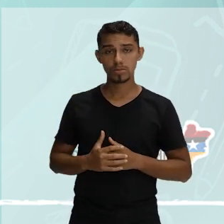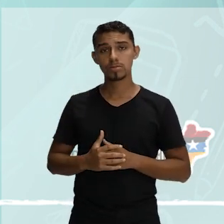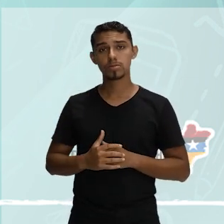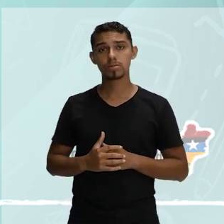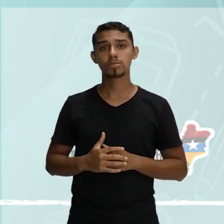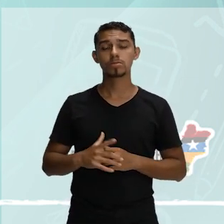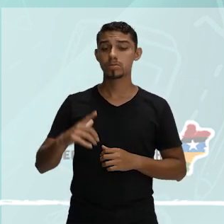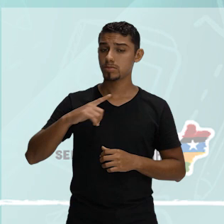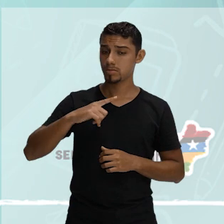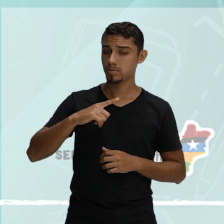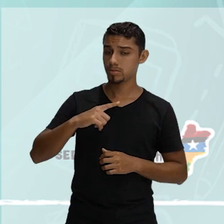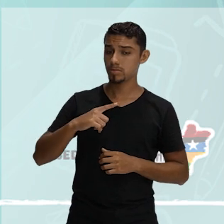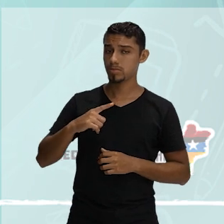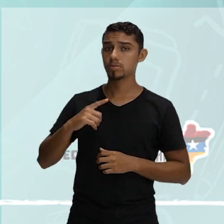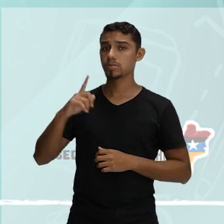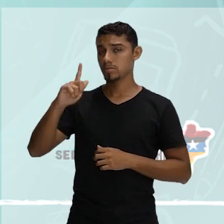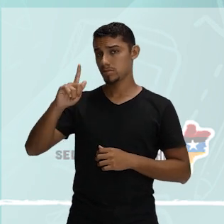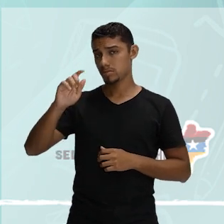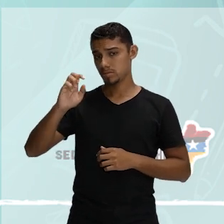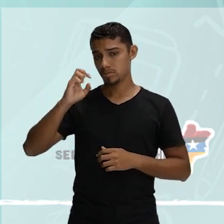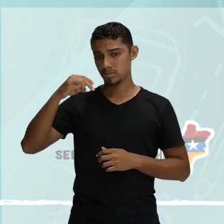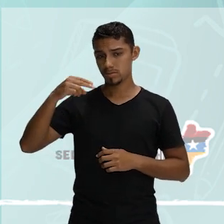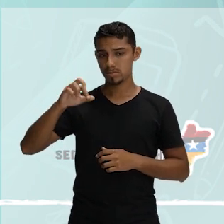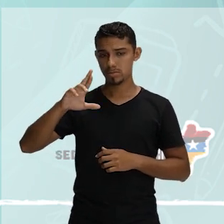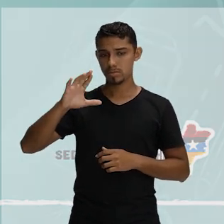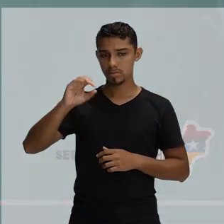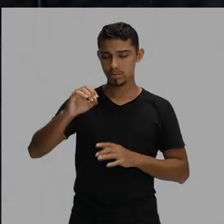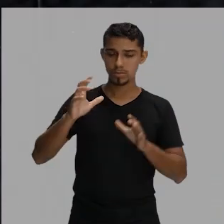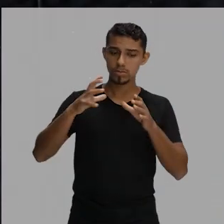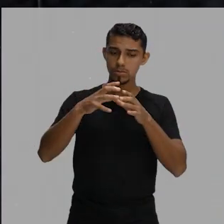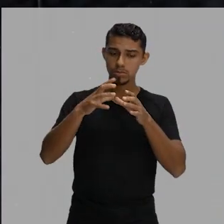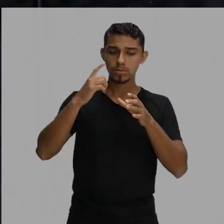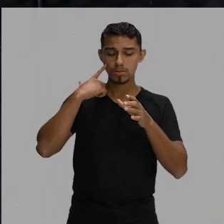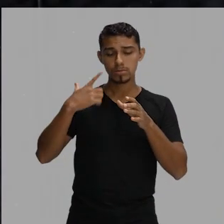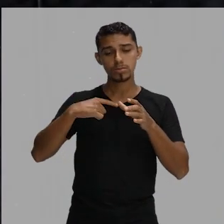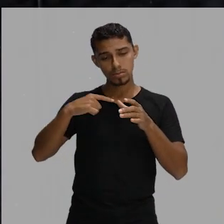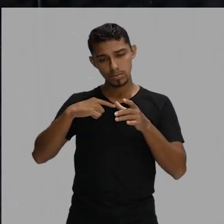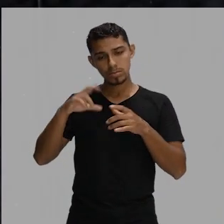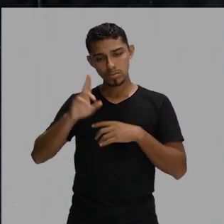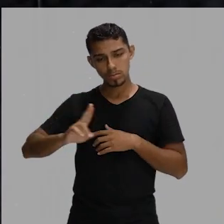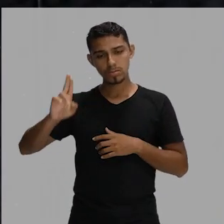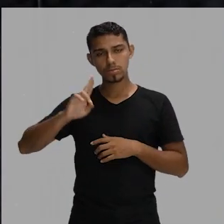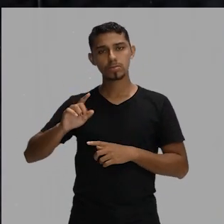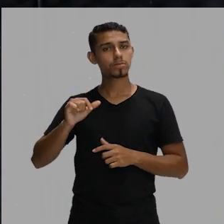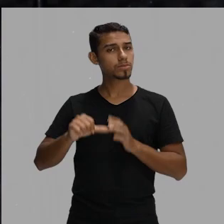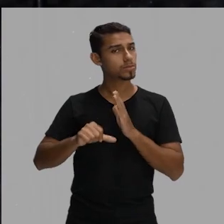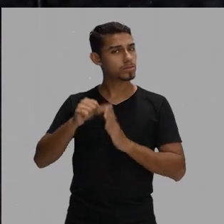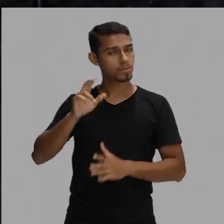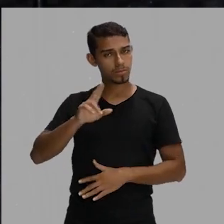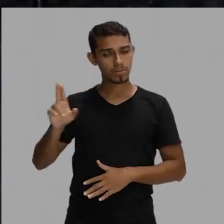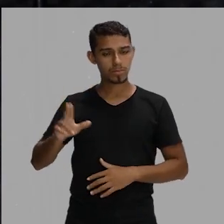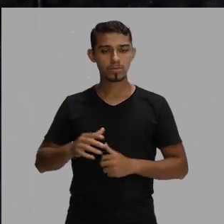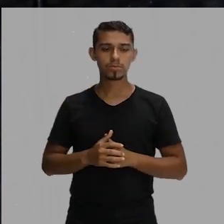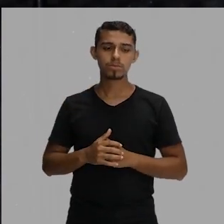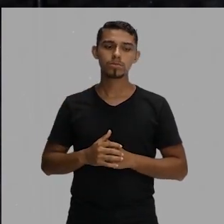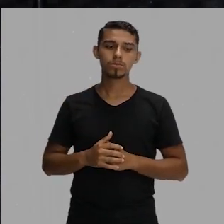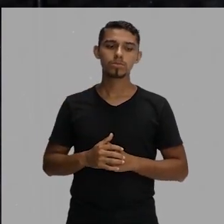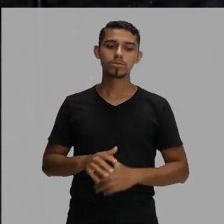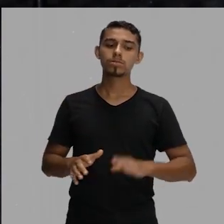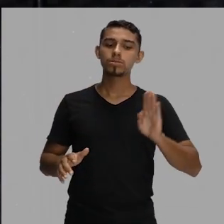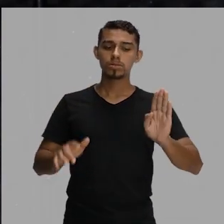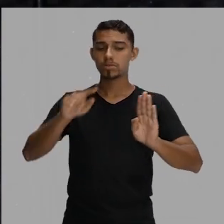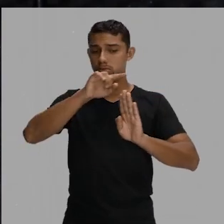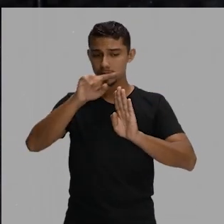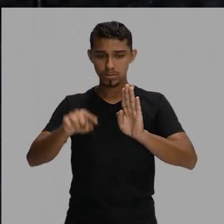tenho um gênero, eu posso muito bem utilizar o primeiro nome, tá certo, pessoal? Por que a letra